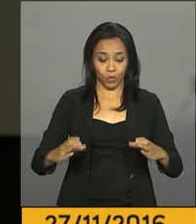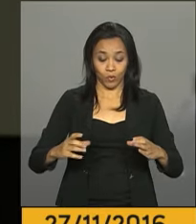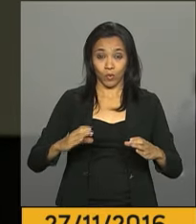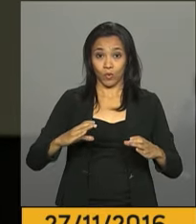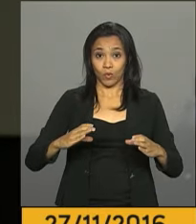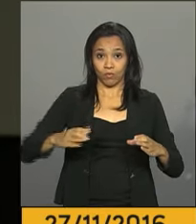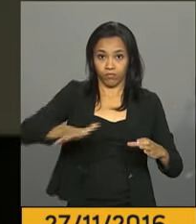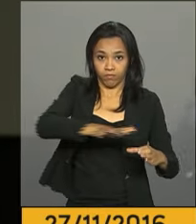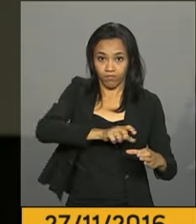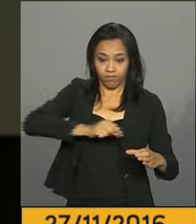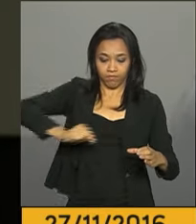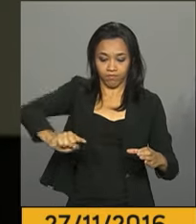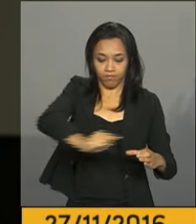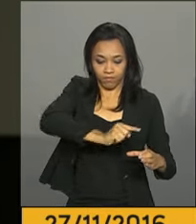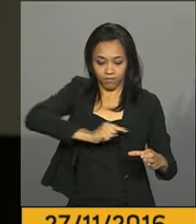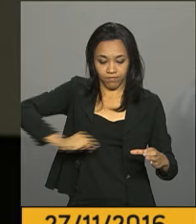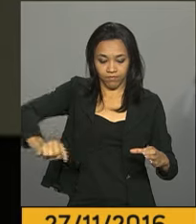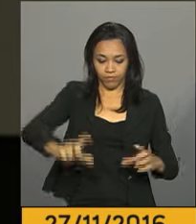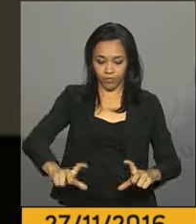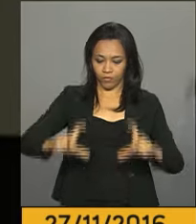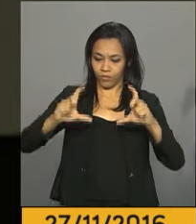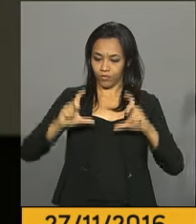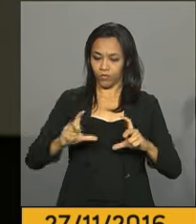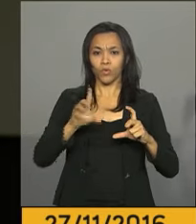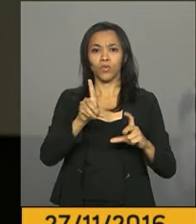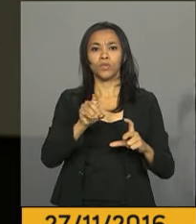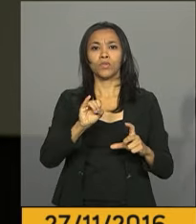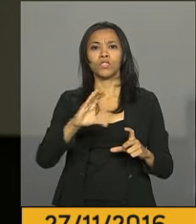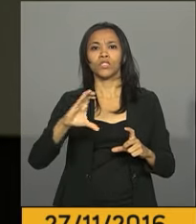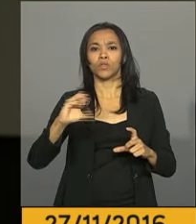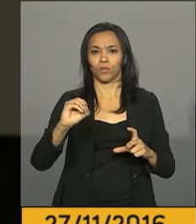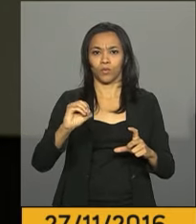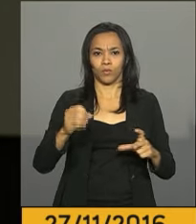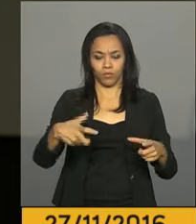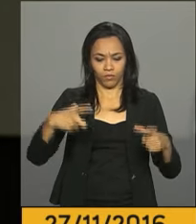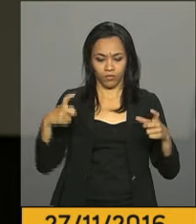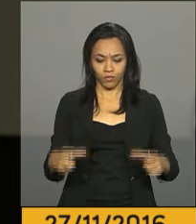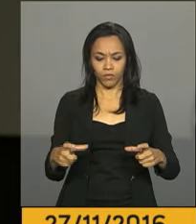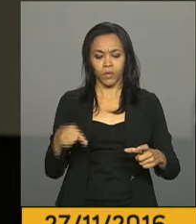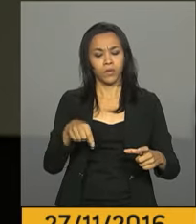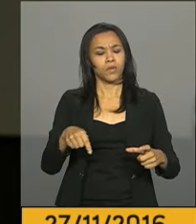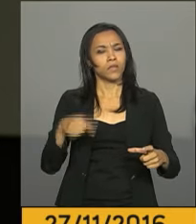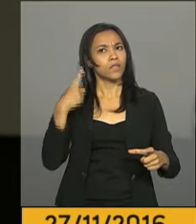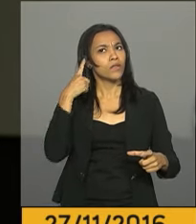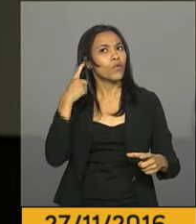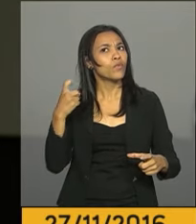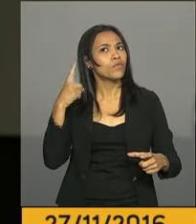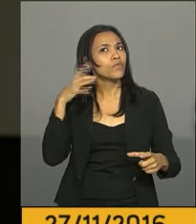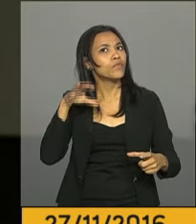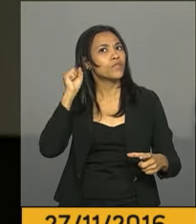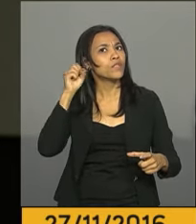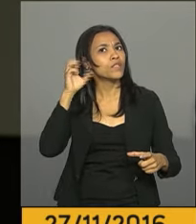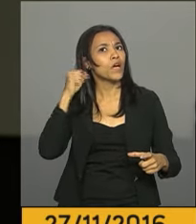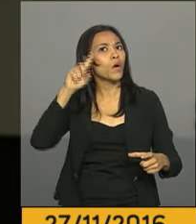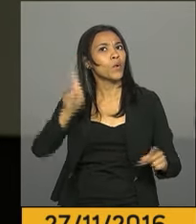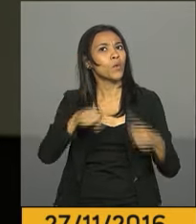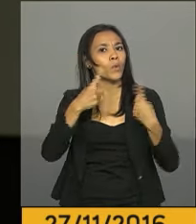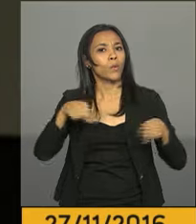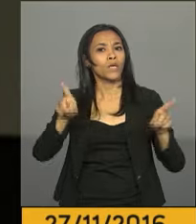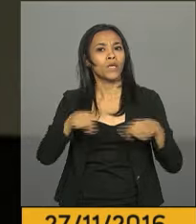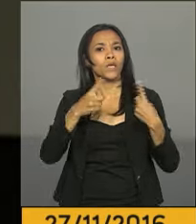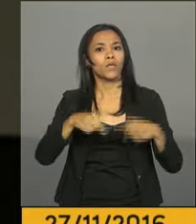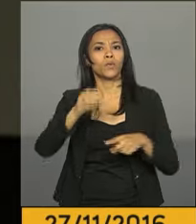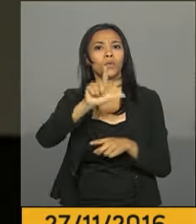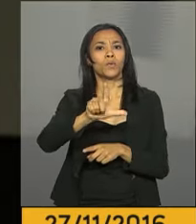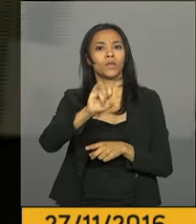né? E tinha um disco. O disco que era o hino libanês. E ele fazia com